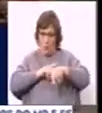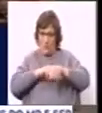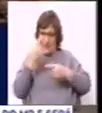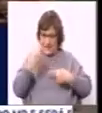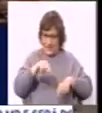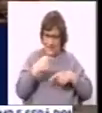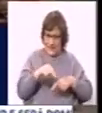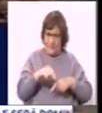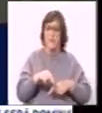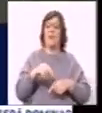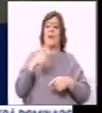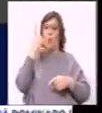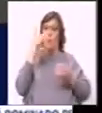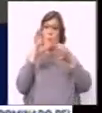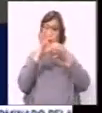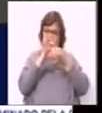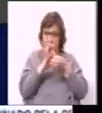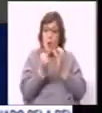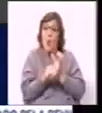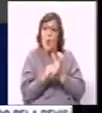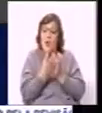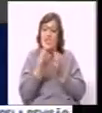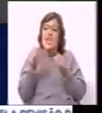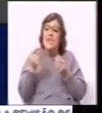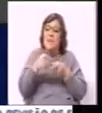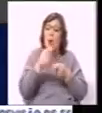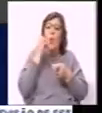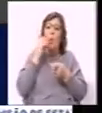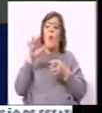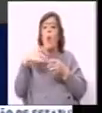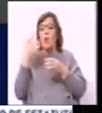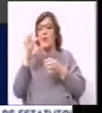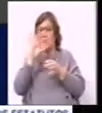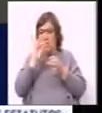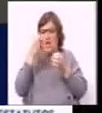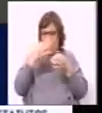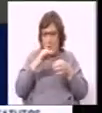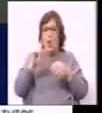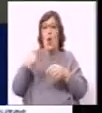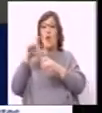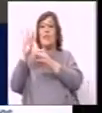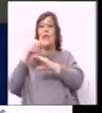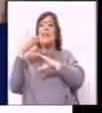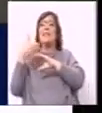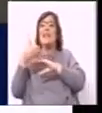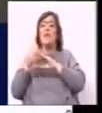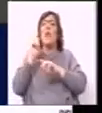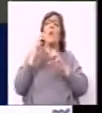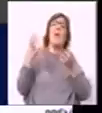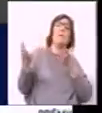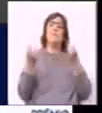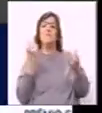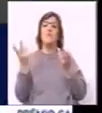mais relacionado com a origem da espécie seqüência natural e outro mais relacionada com essa ação sexual que sente dores constantes